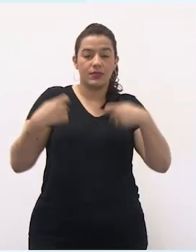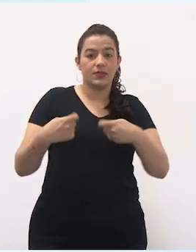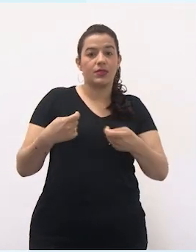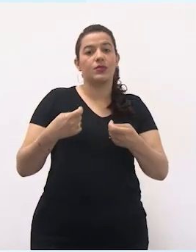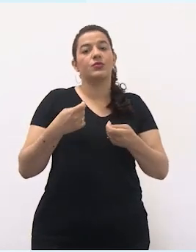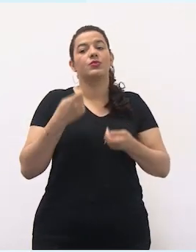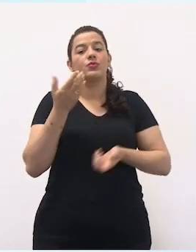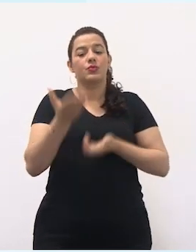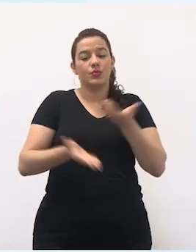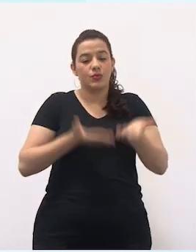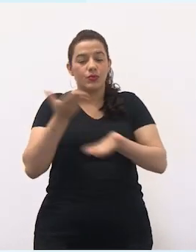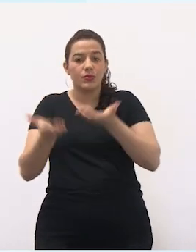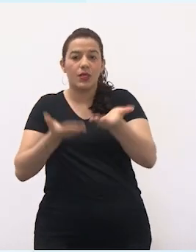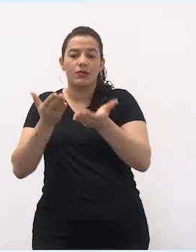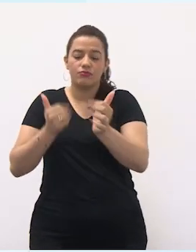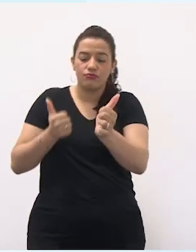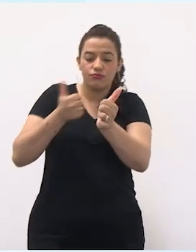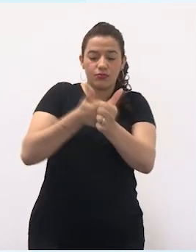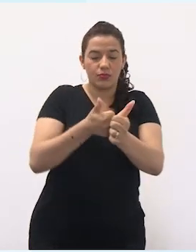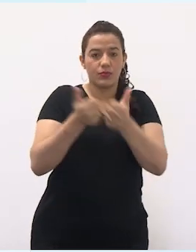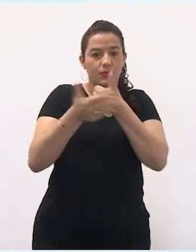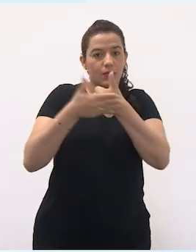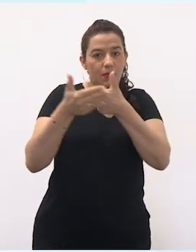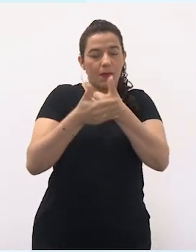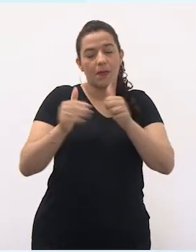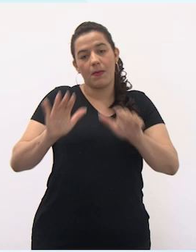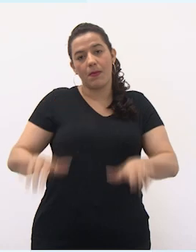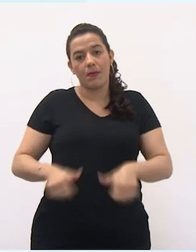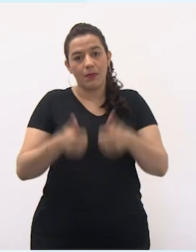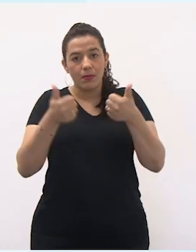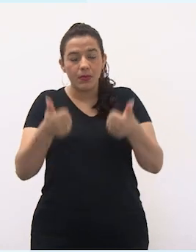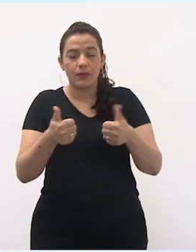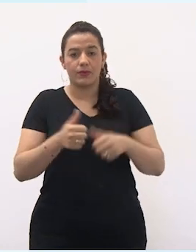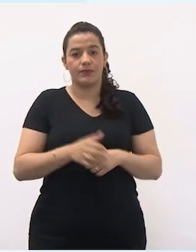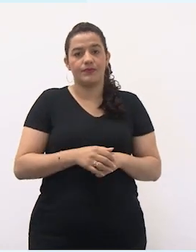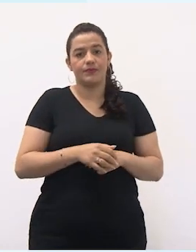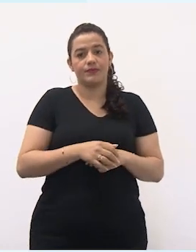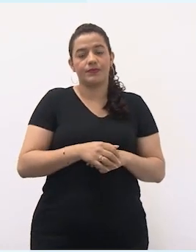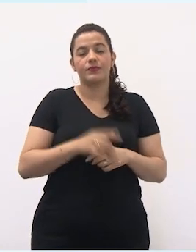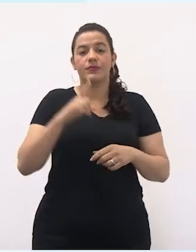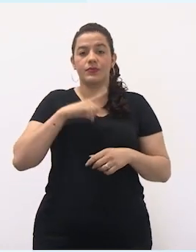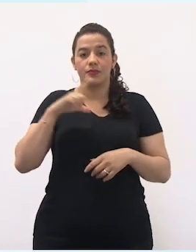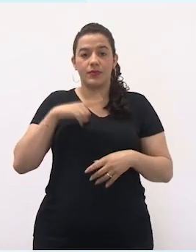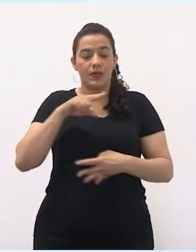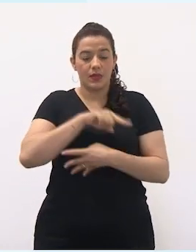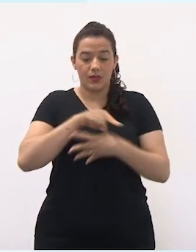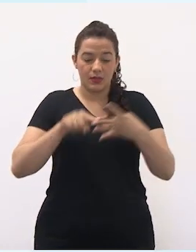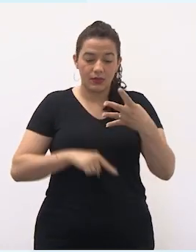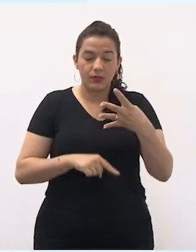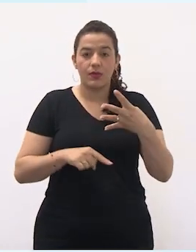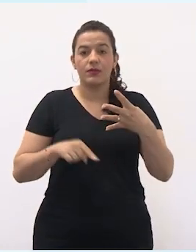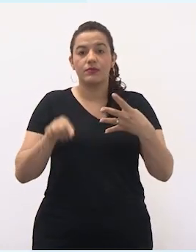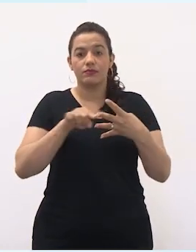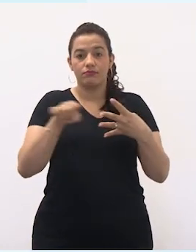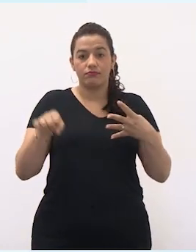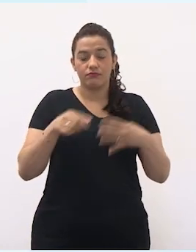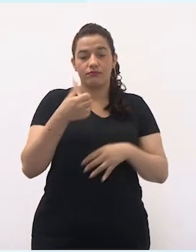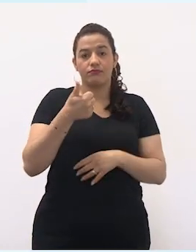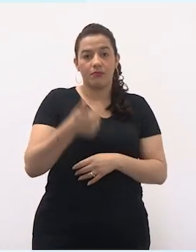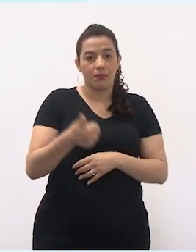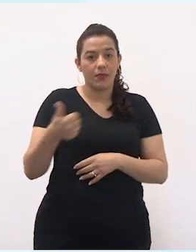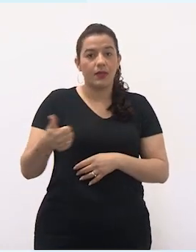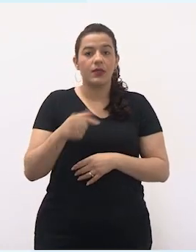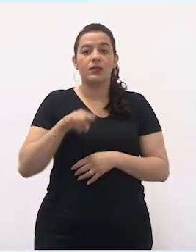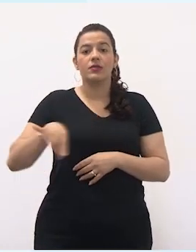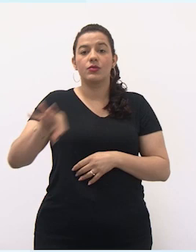apoio maior, de uma aproximação. Então, são essas 4 ações do bem que serão